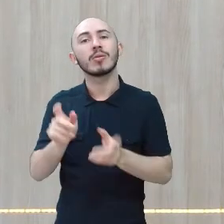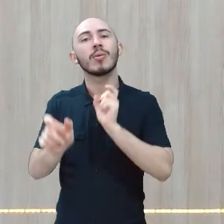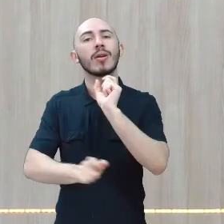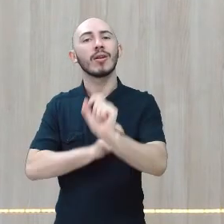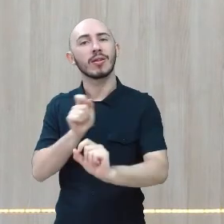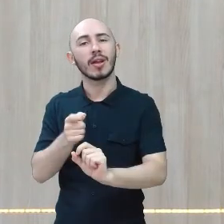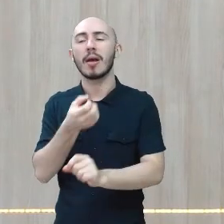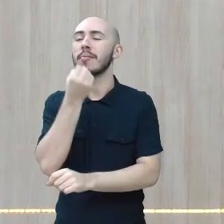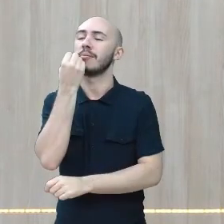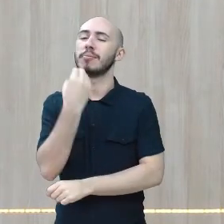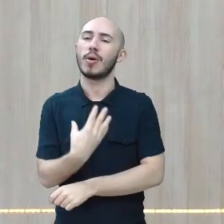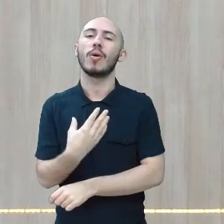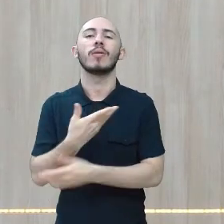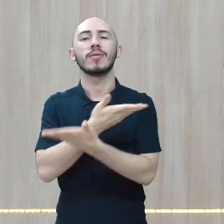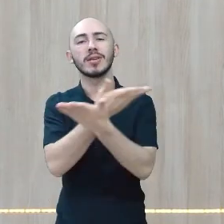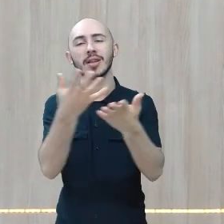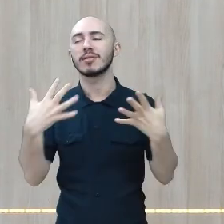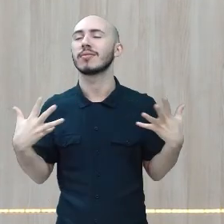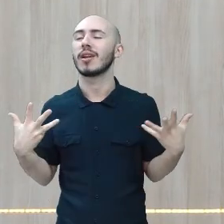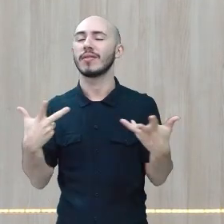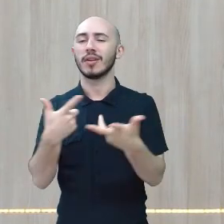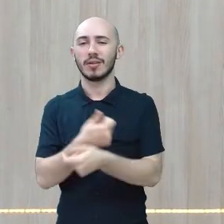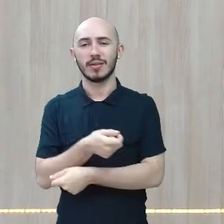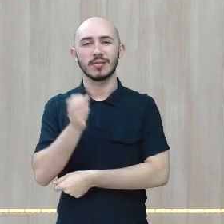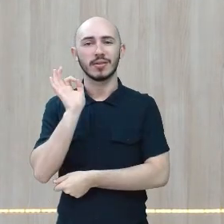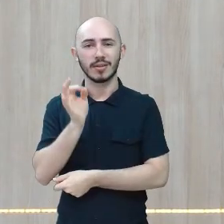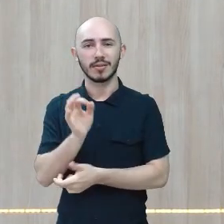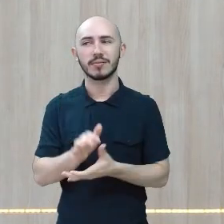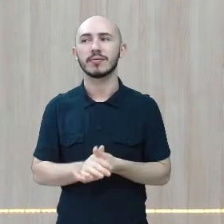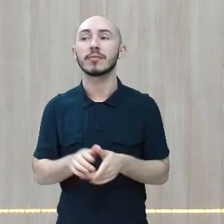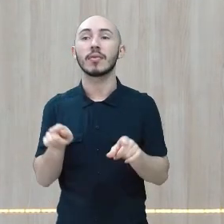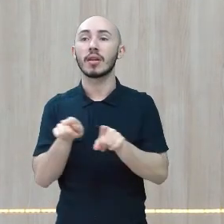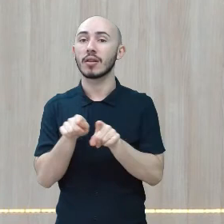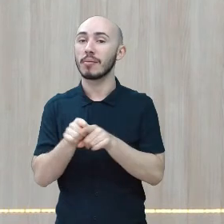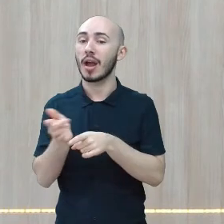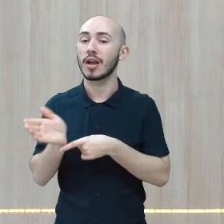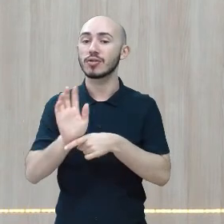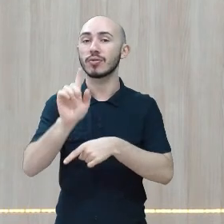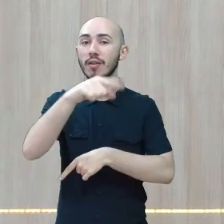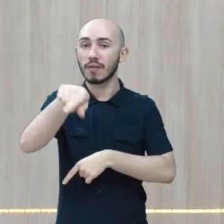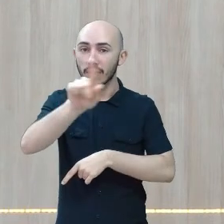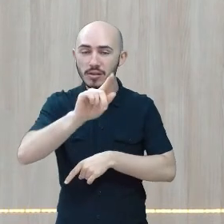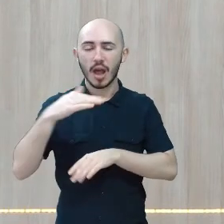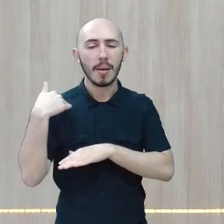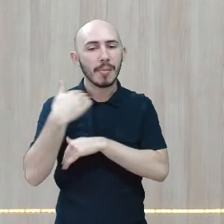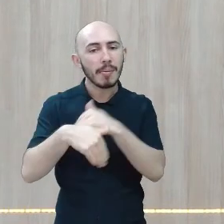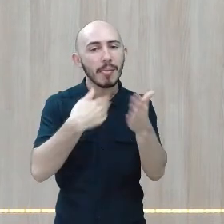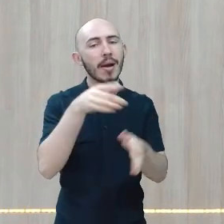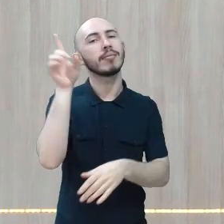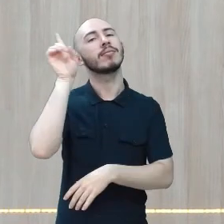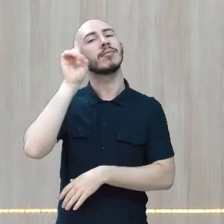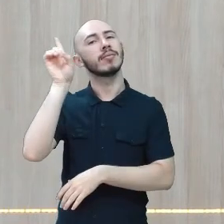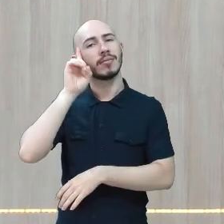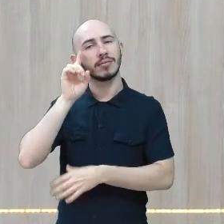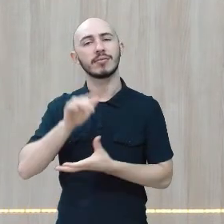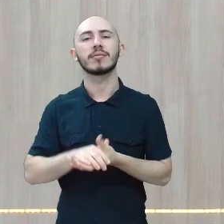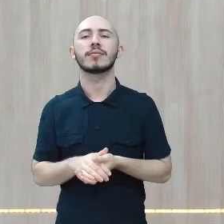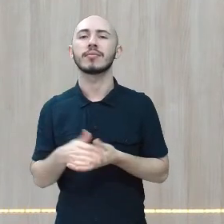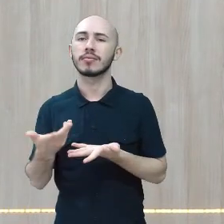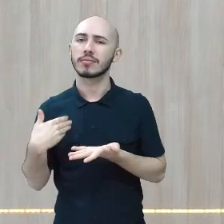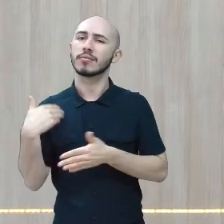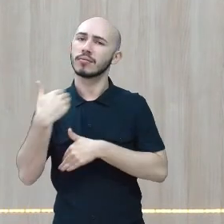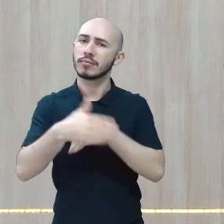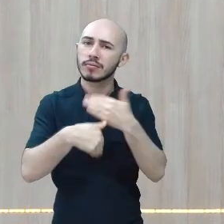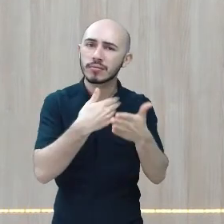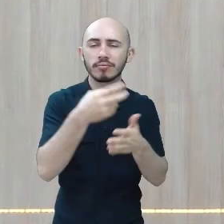um bem incrível, sabe? E ajuda você a crescer no seu dia a dia, não é? No seu